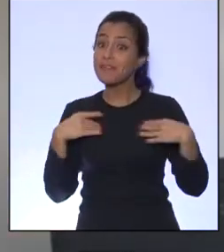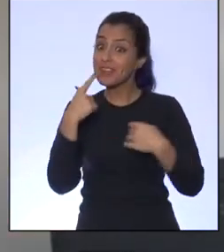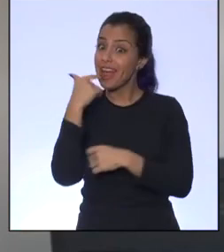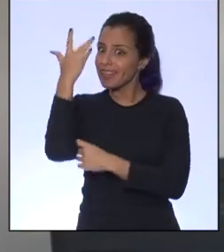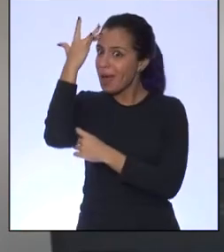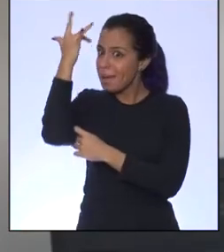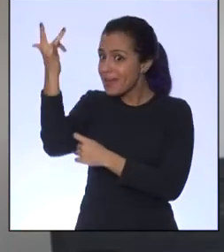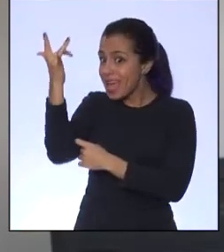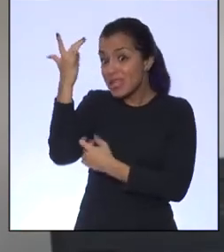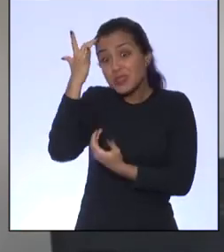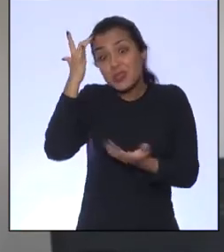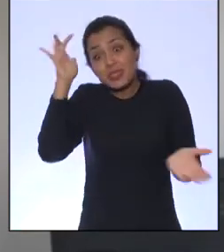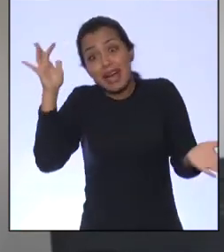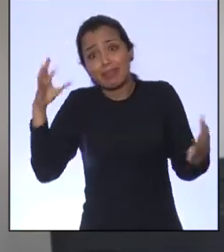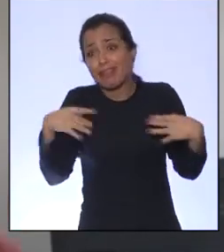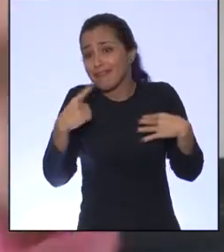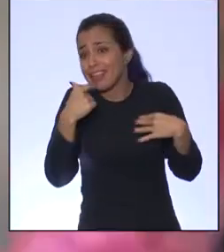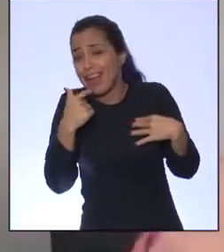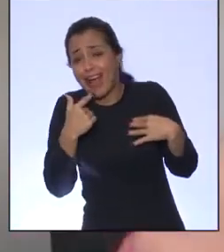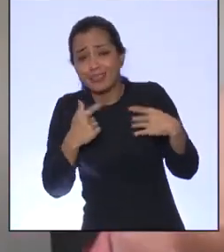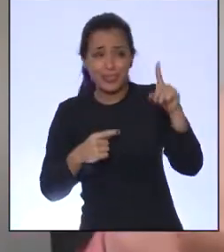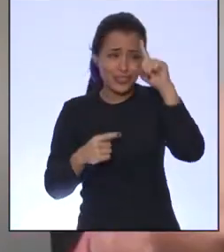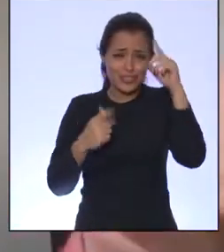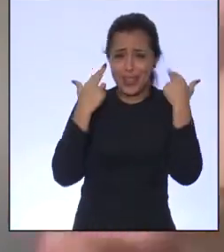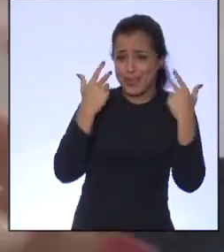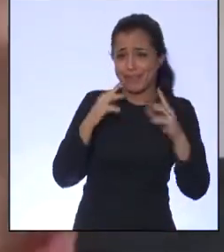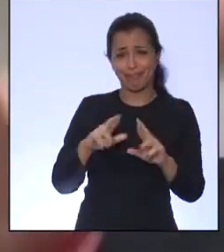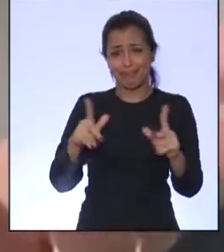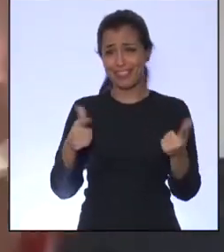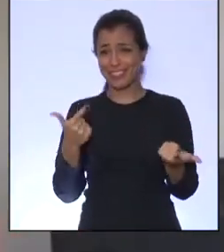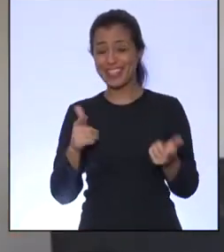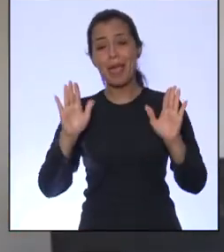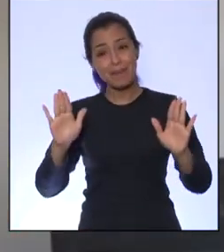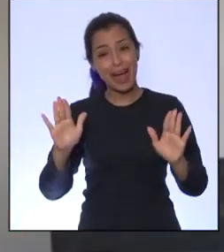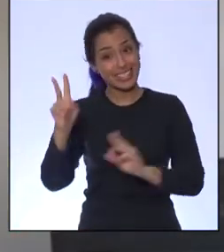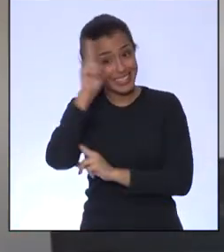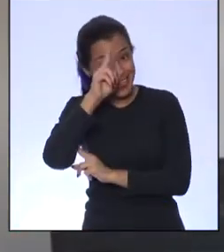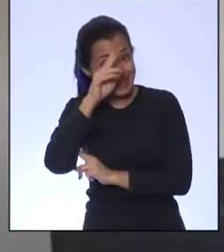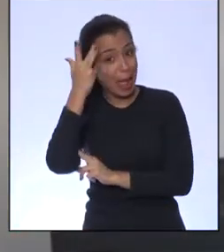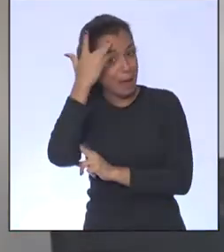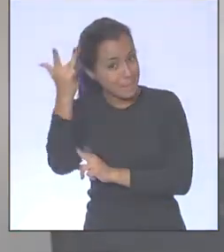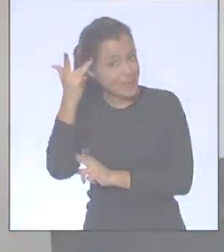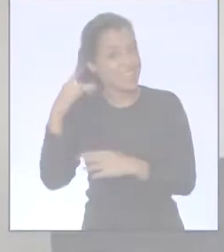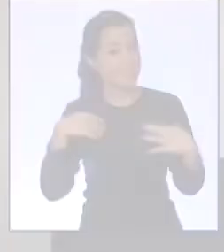Amanhã a gente não sabe mais o que é feriado, o que não é, mas lembrando, amanhã é feriado.